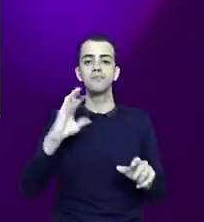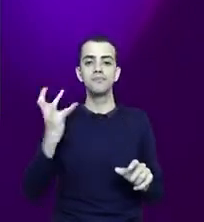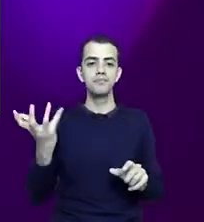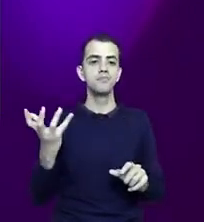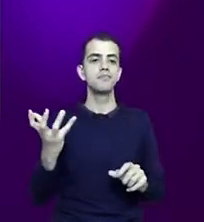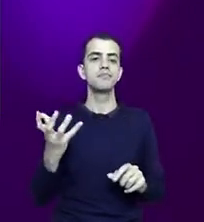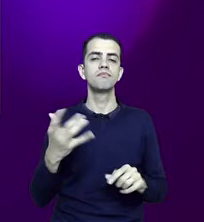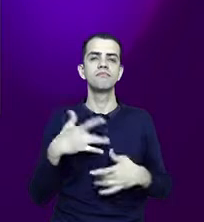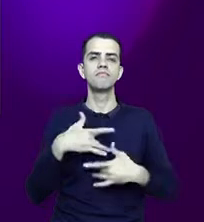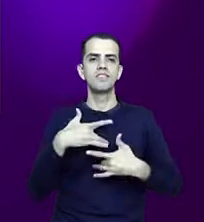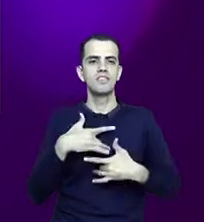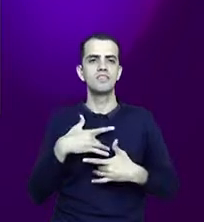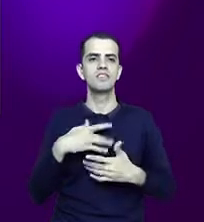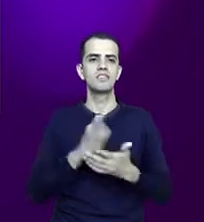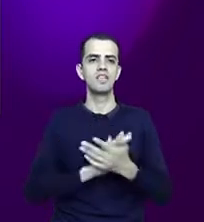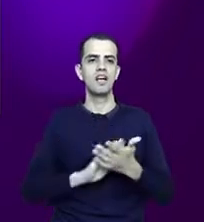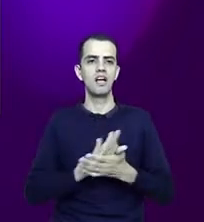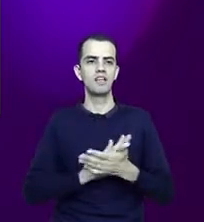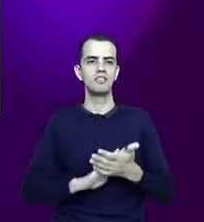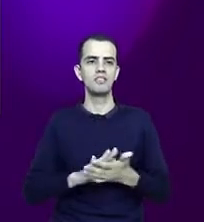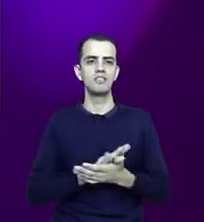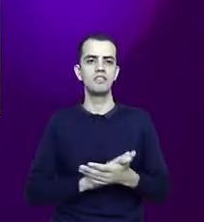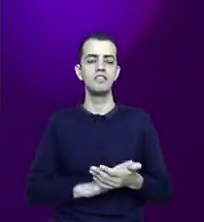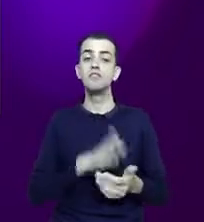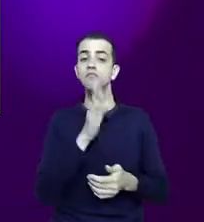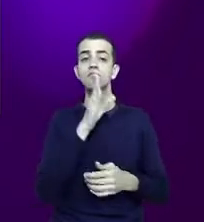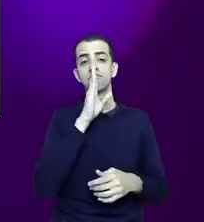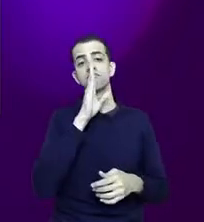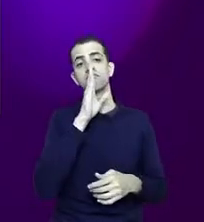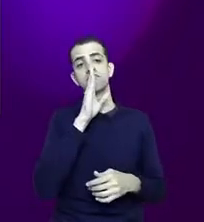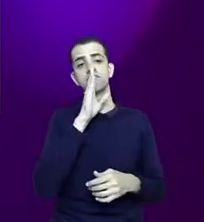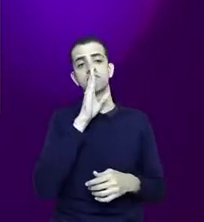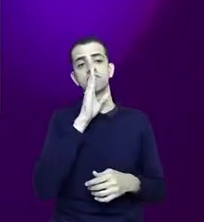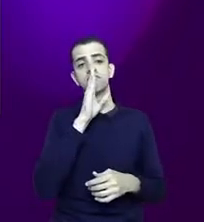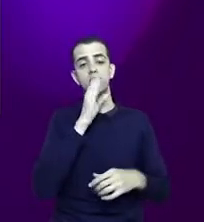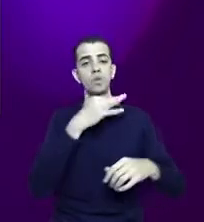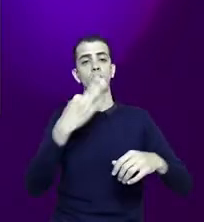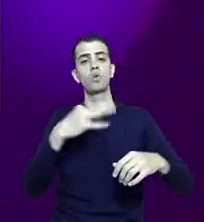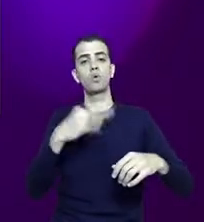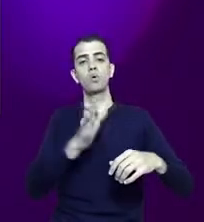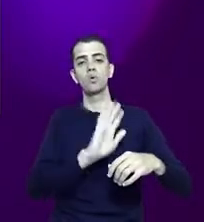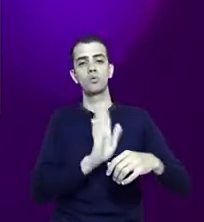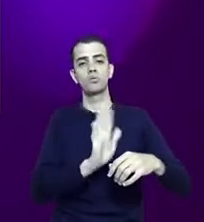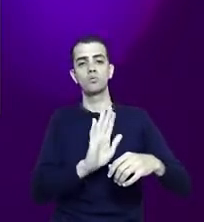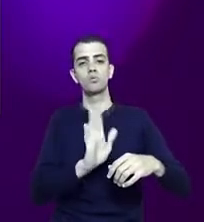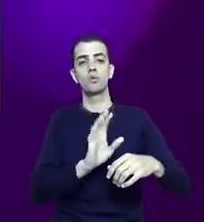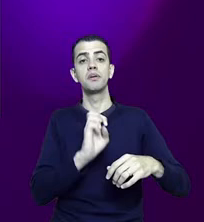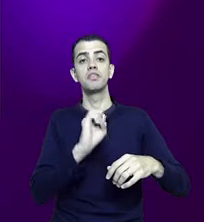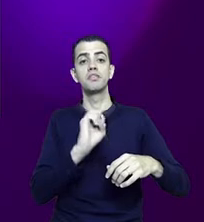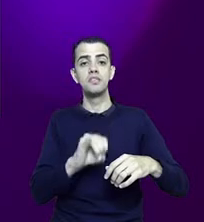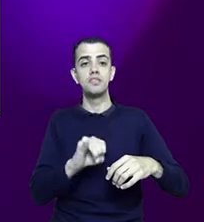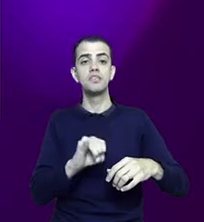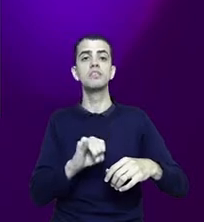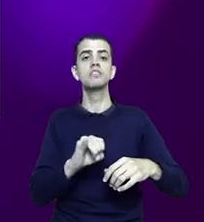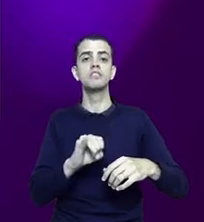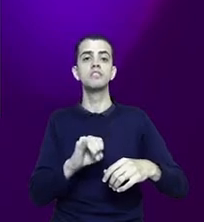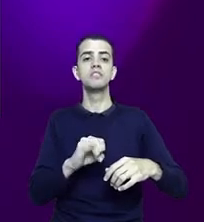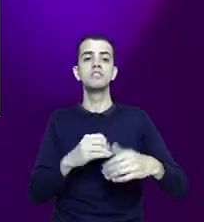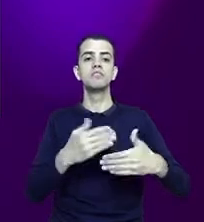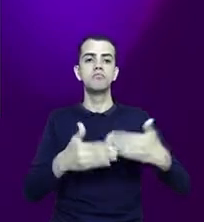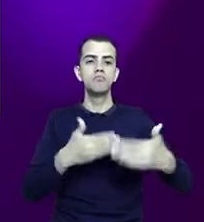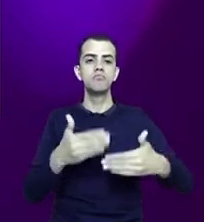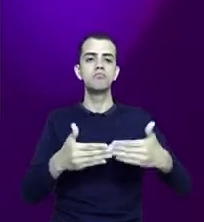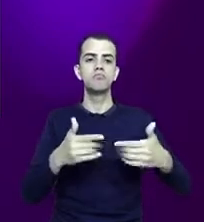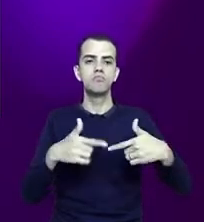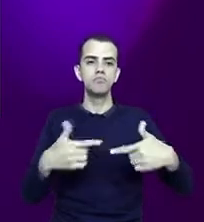sensitiva. Ele tinha, em repouso, ele não tinha dor, mas ele tinha muita dor quando ele fazia atividade de preensão ou